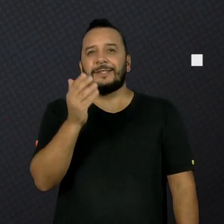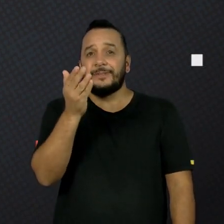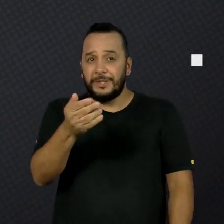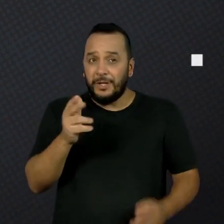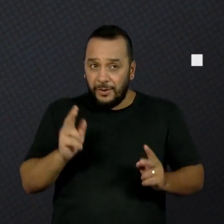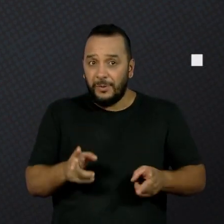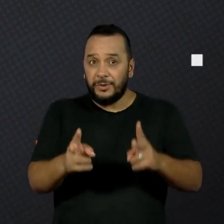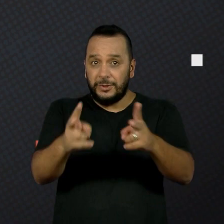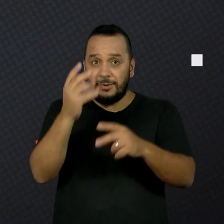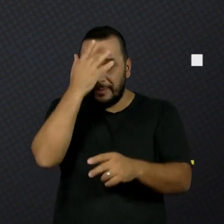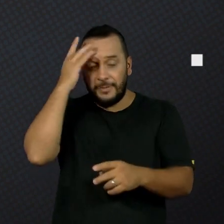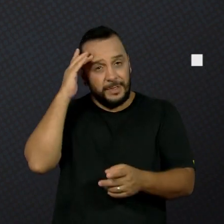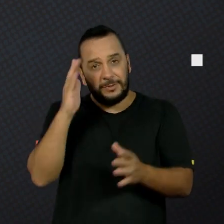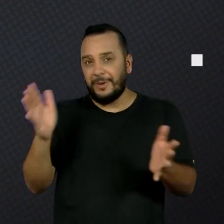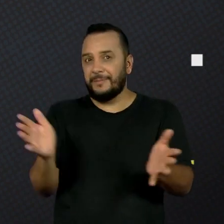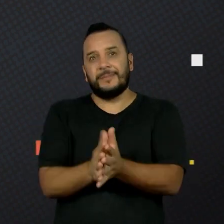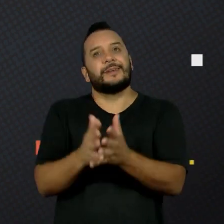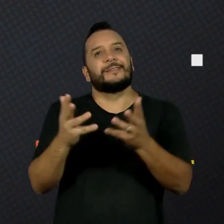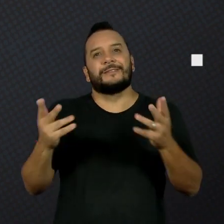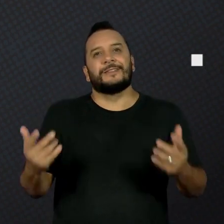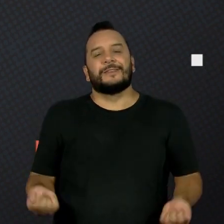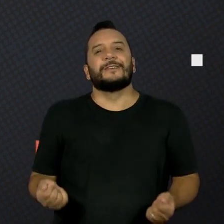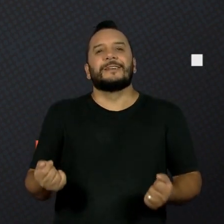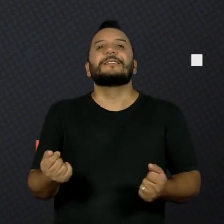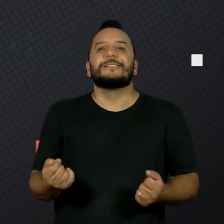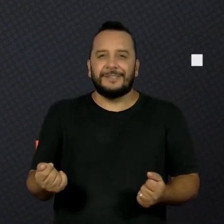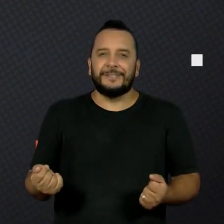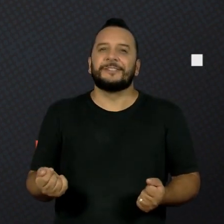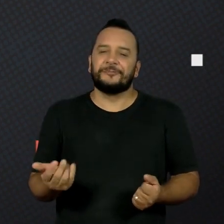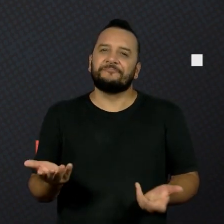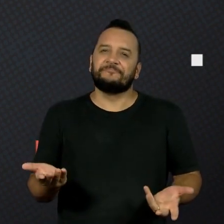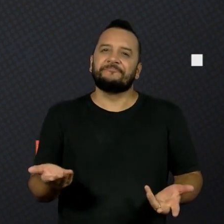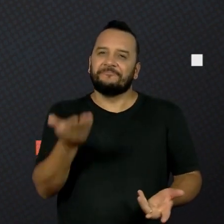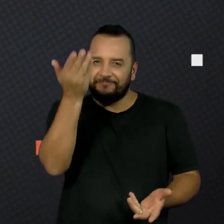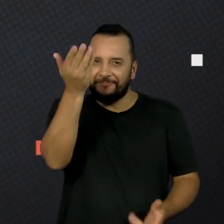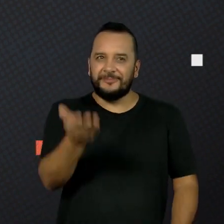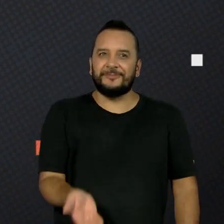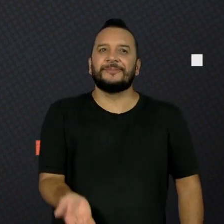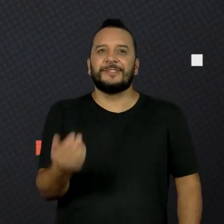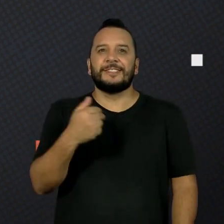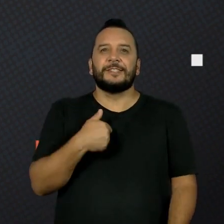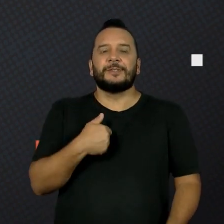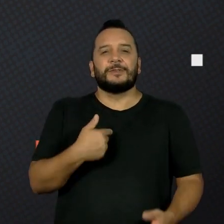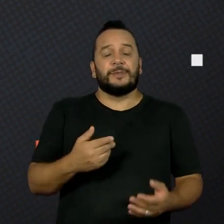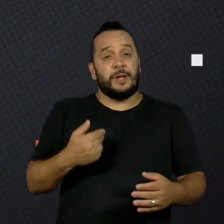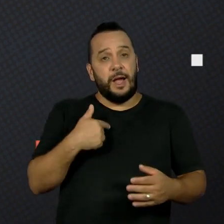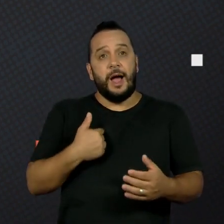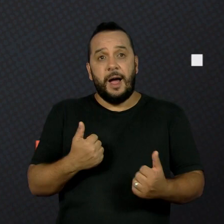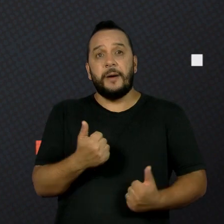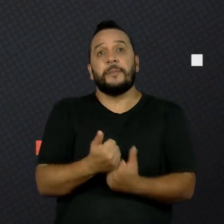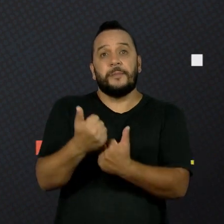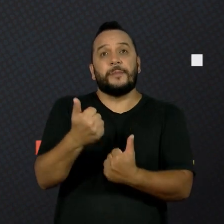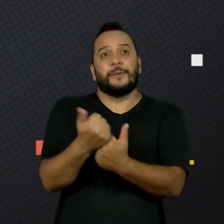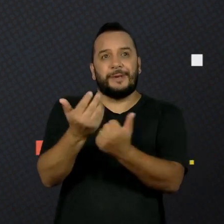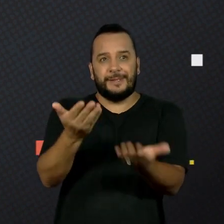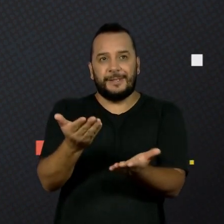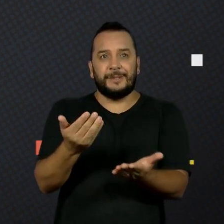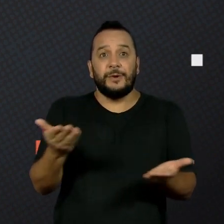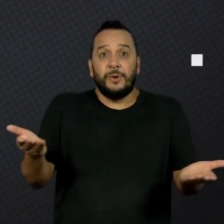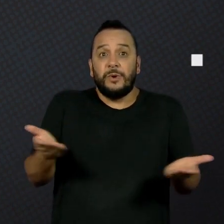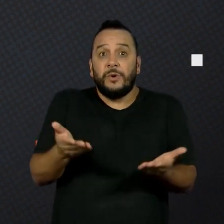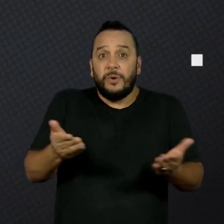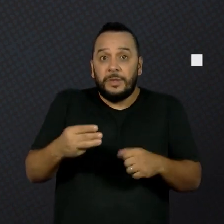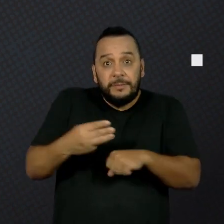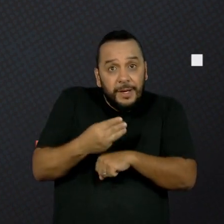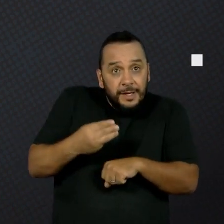are continuing to shine and be your brilliant self. And I'm here supporting you. Today from